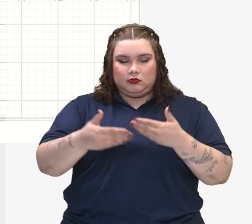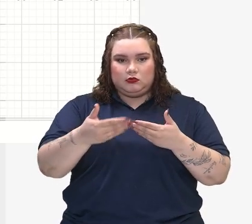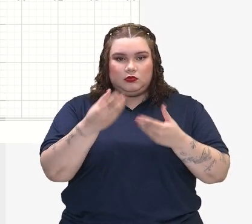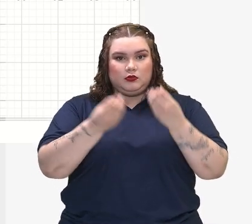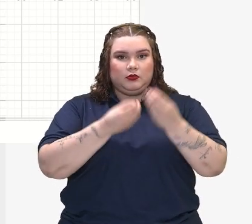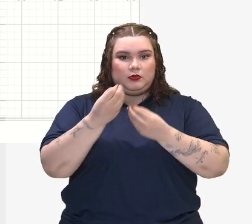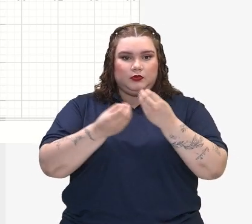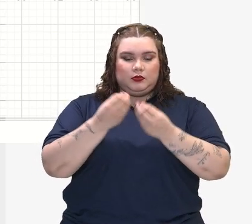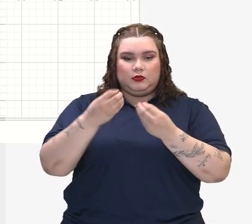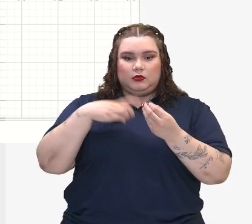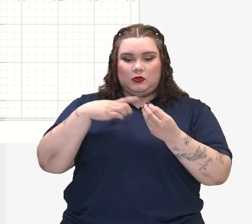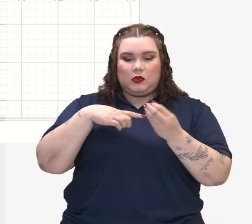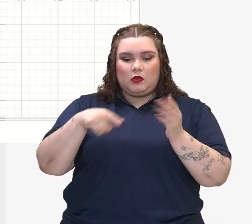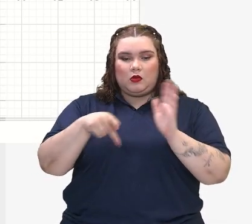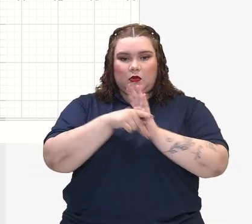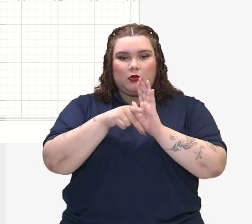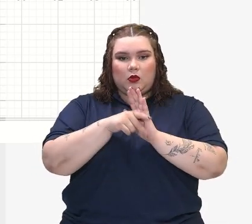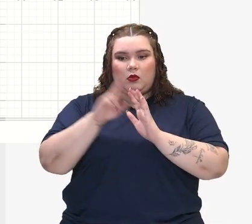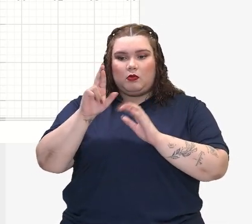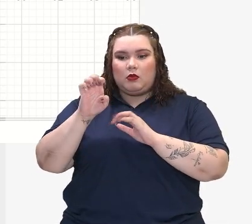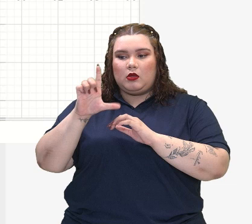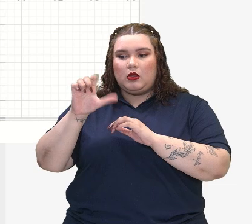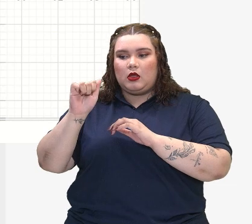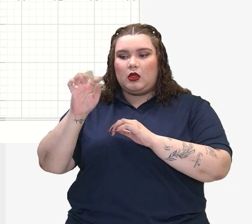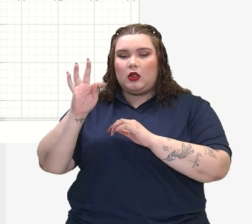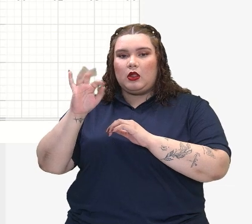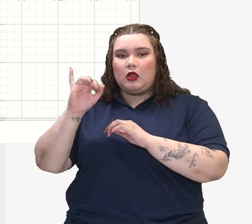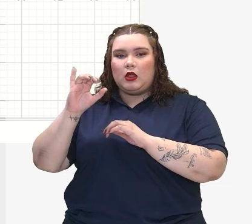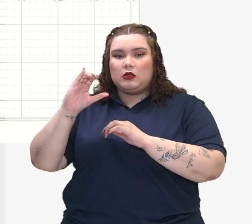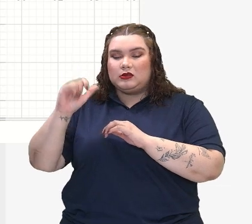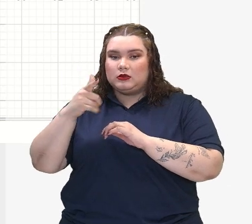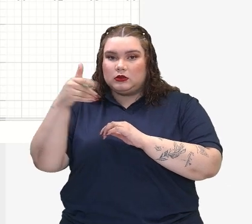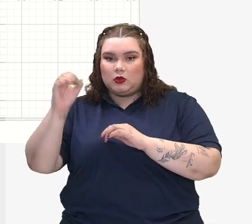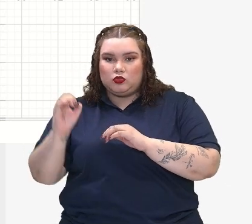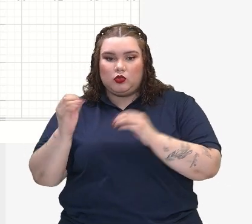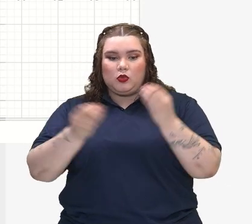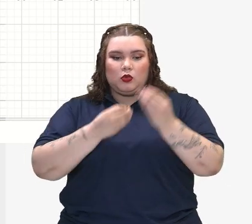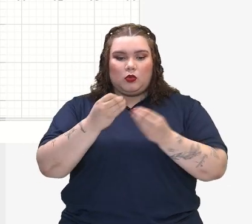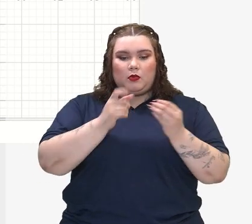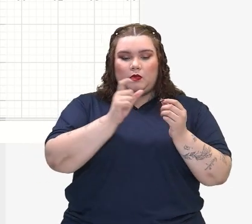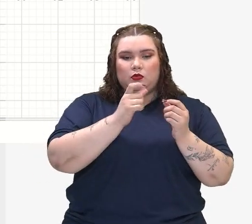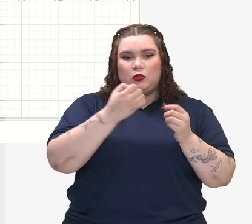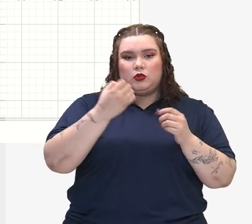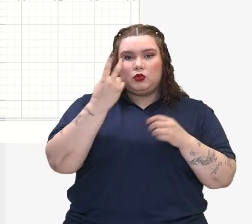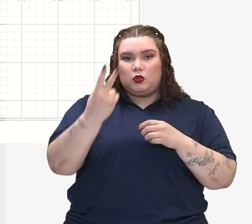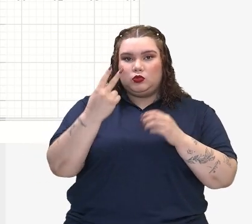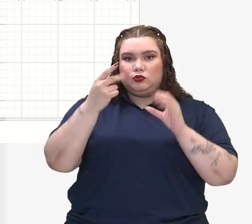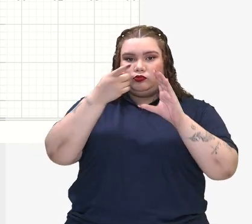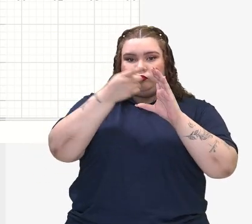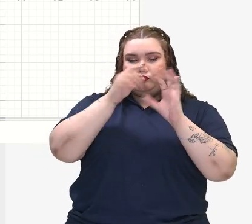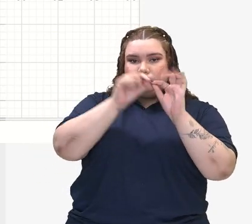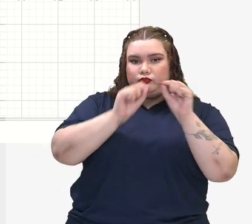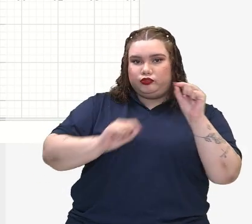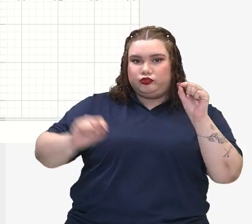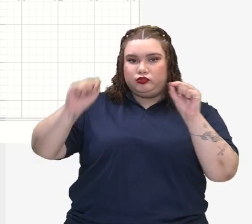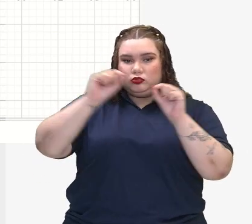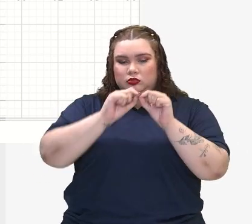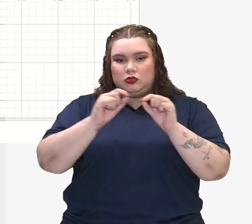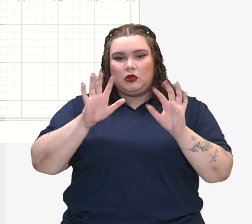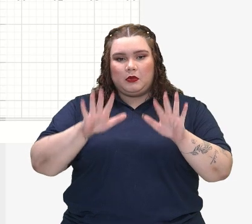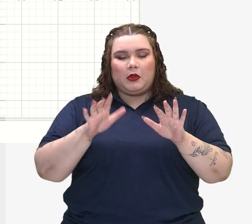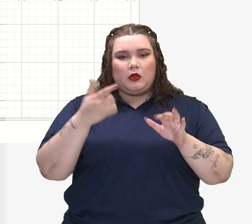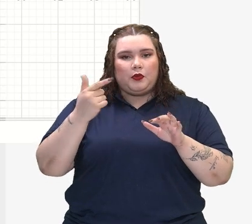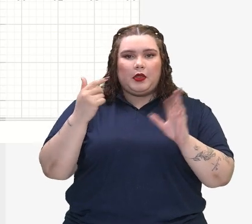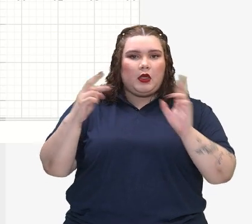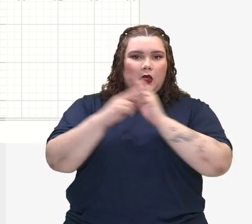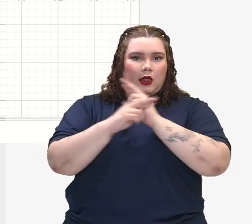sobre posição relativa entre duas circunferências. Então, olha só, nós temos aqui duas circunferências que não tem nada a ver com o nosso exemplo,